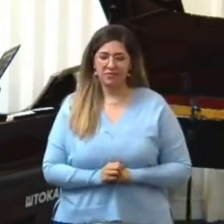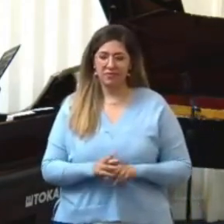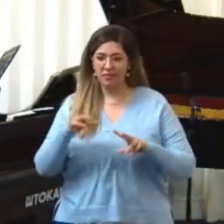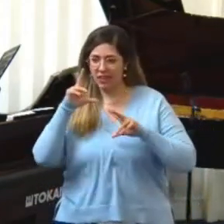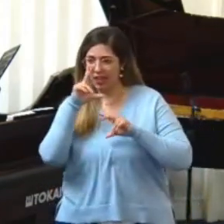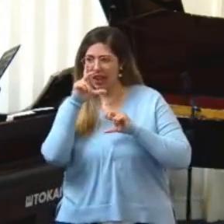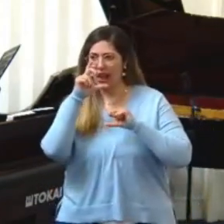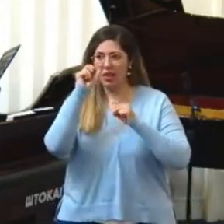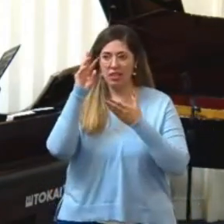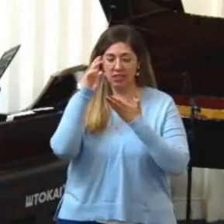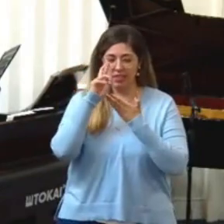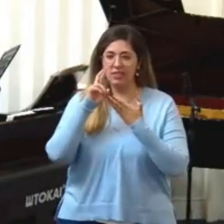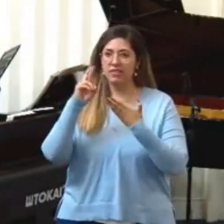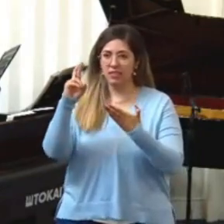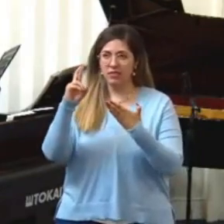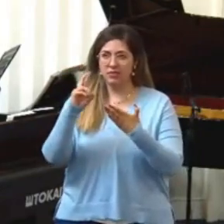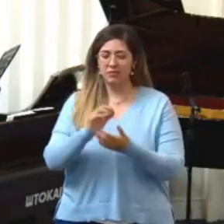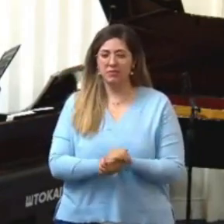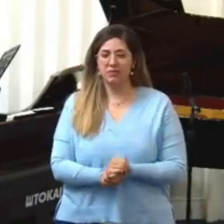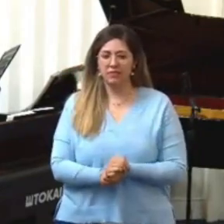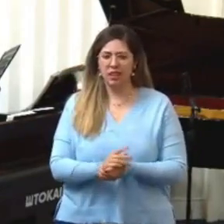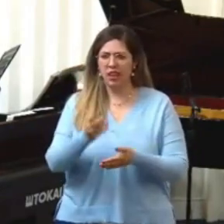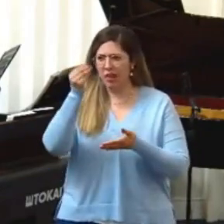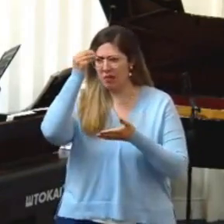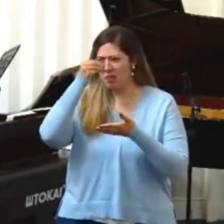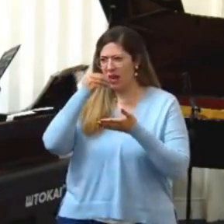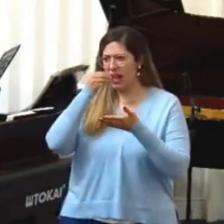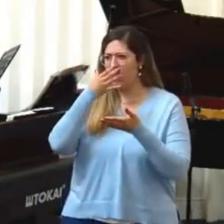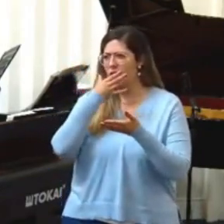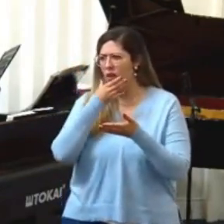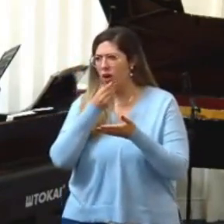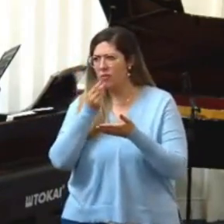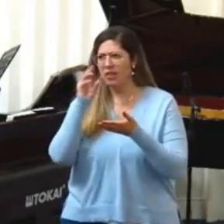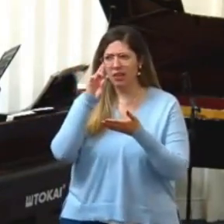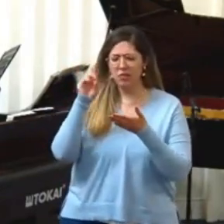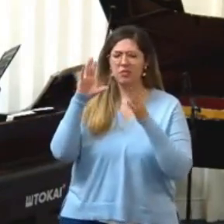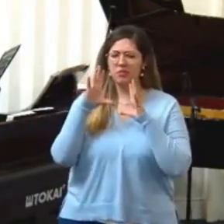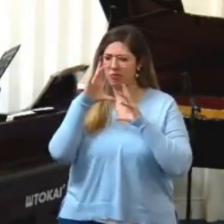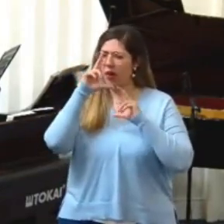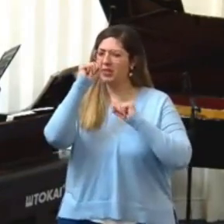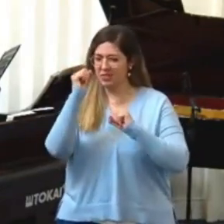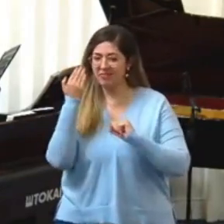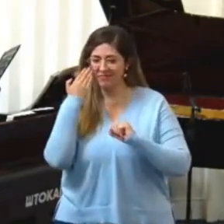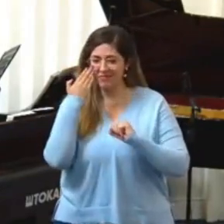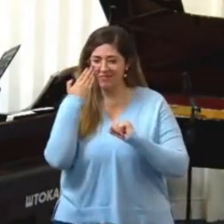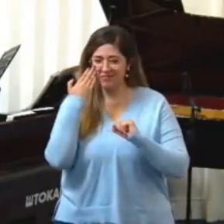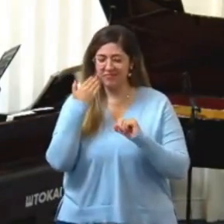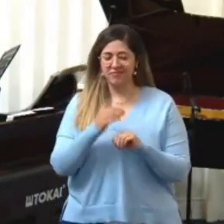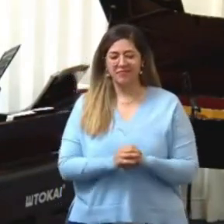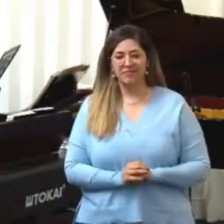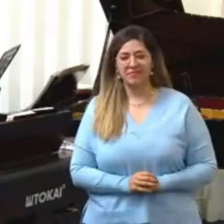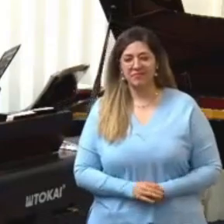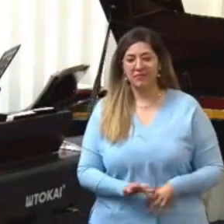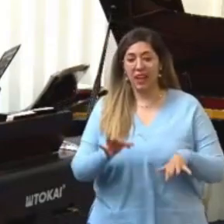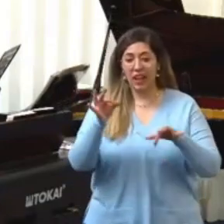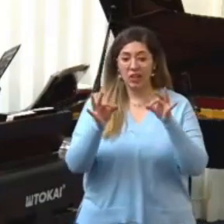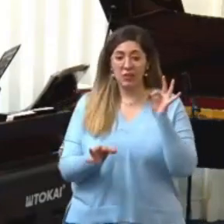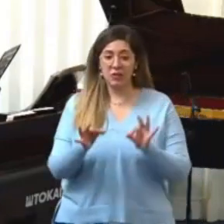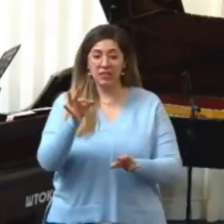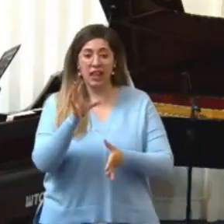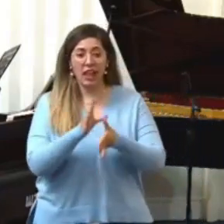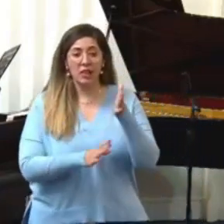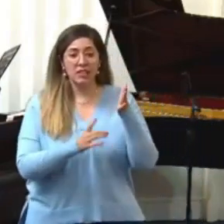força de Deus na fraqueza do homem. Vejamos aqui, Juízes capítulo 16,